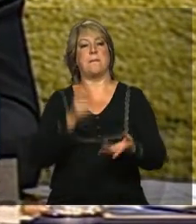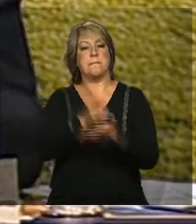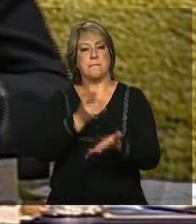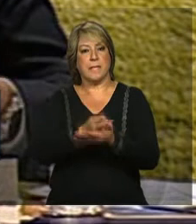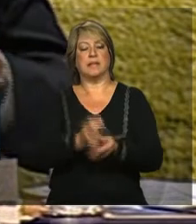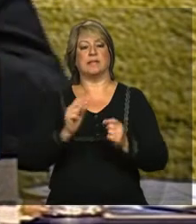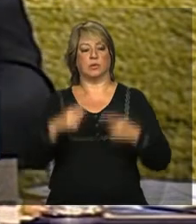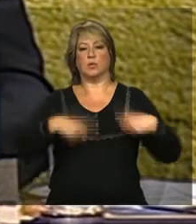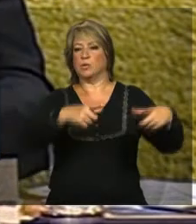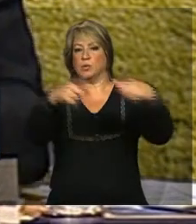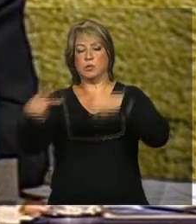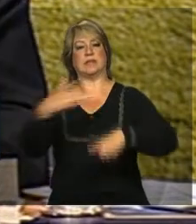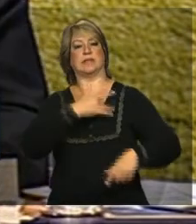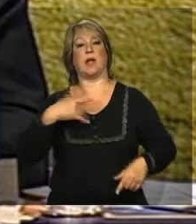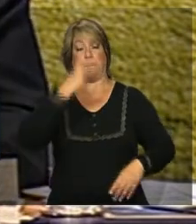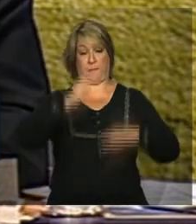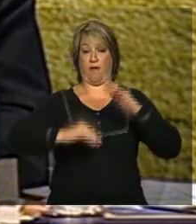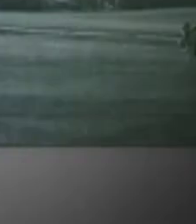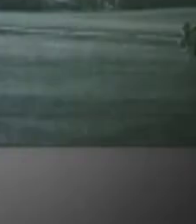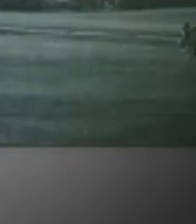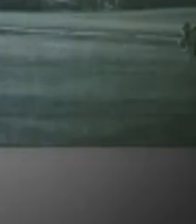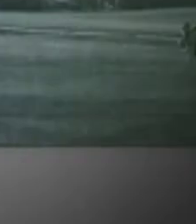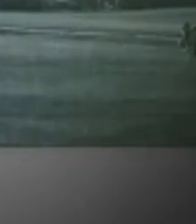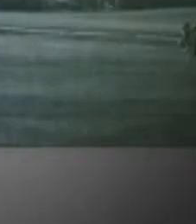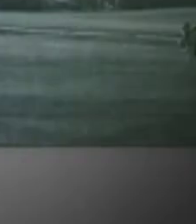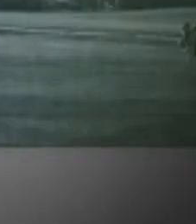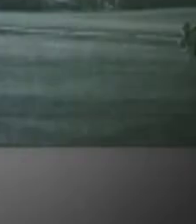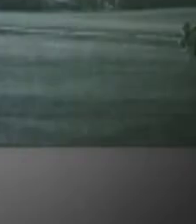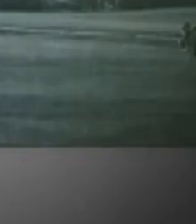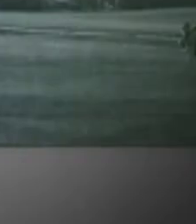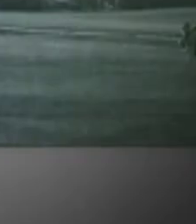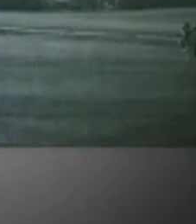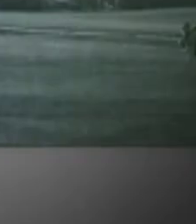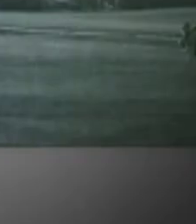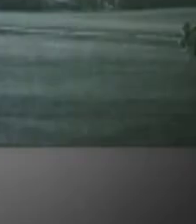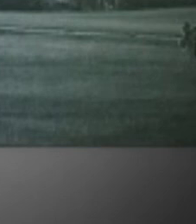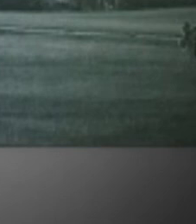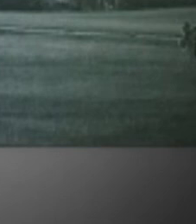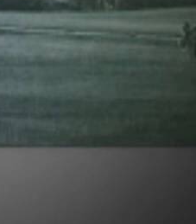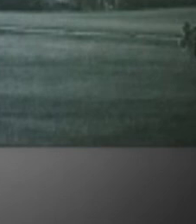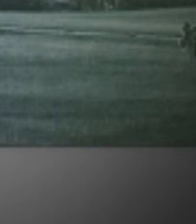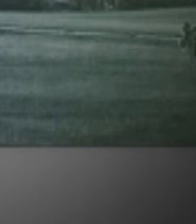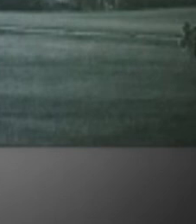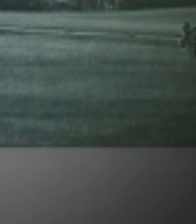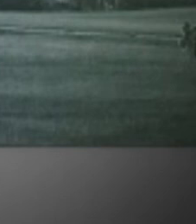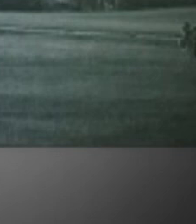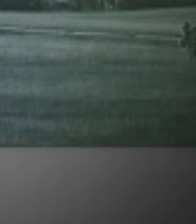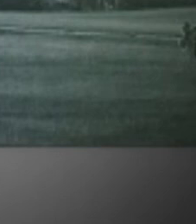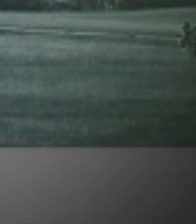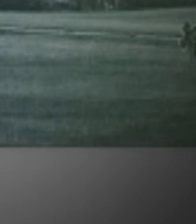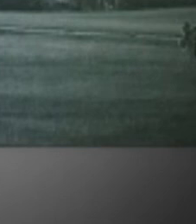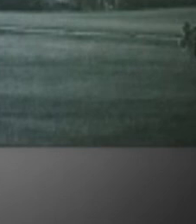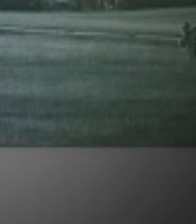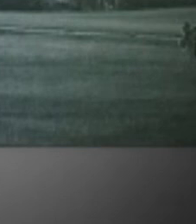mesmas unidades saúde os profissionais capacitados para isso você acompanhou a reapresentação do lançamento da nova campanha do